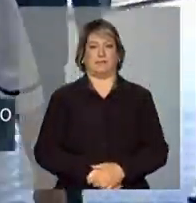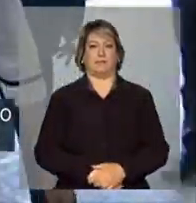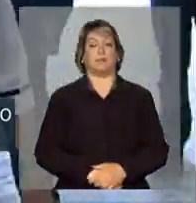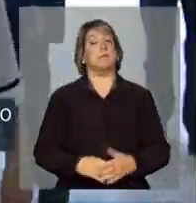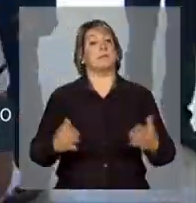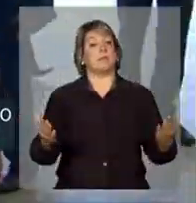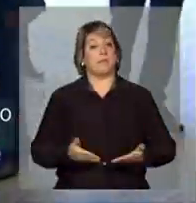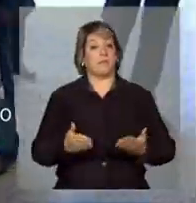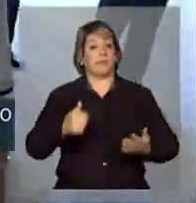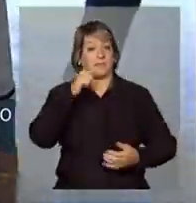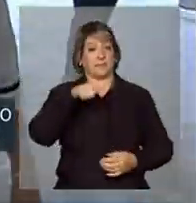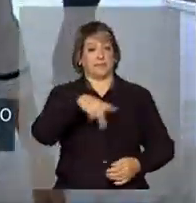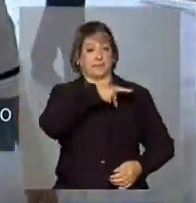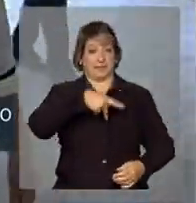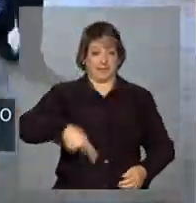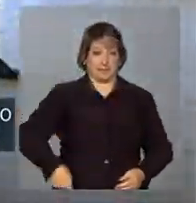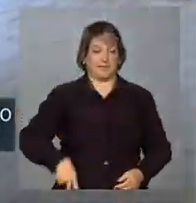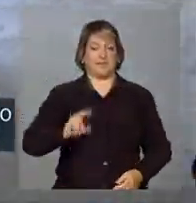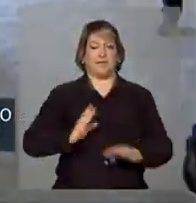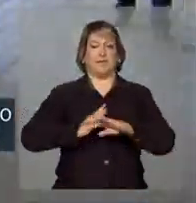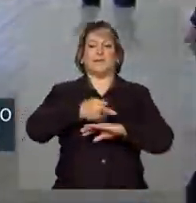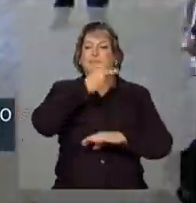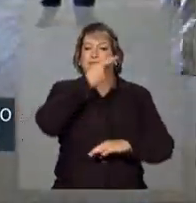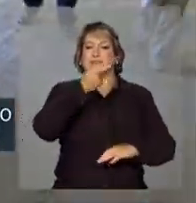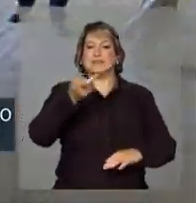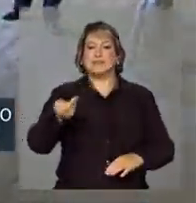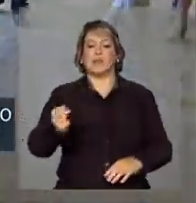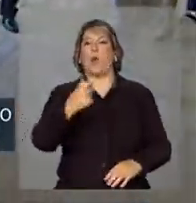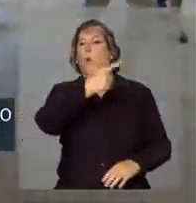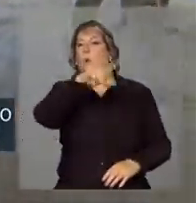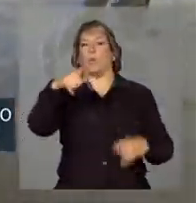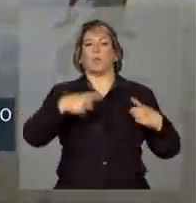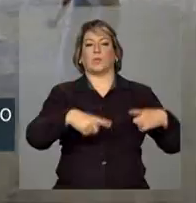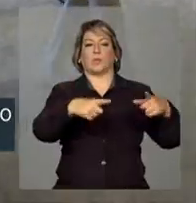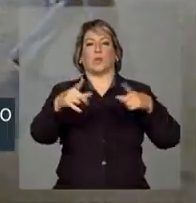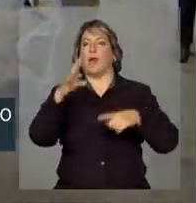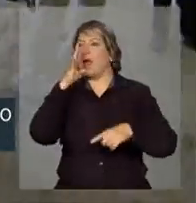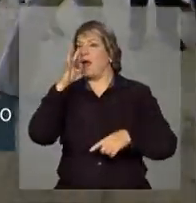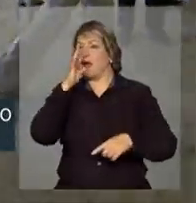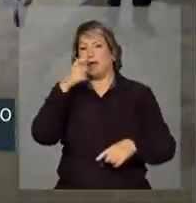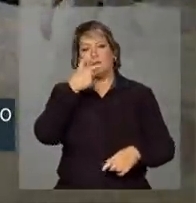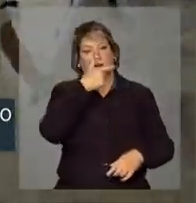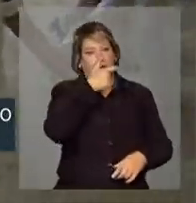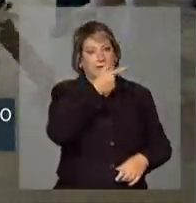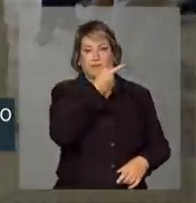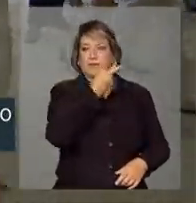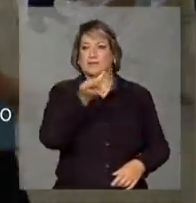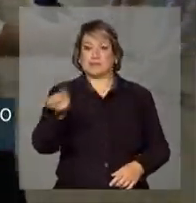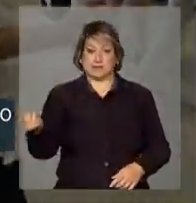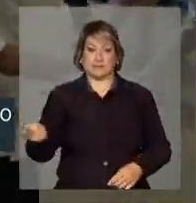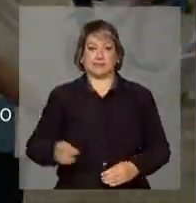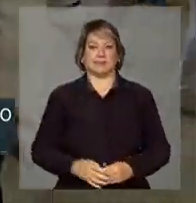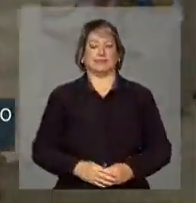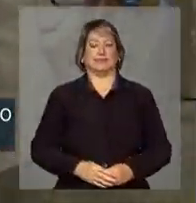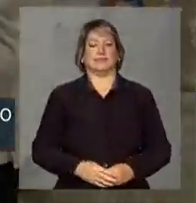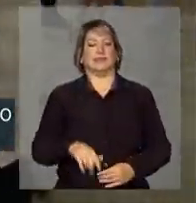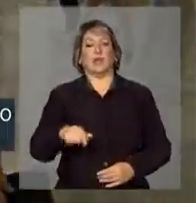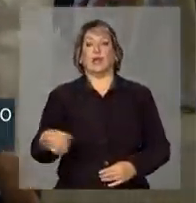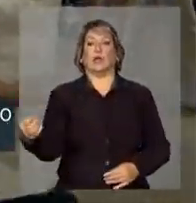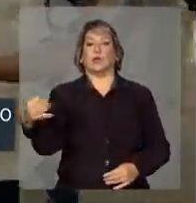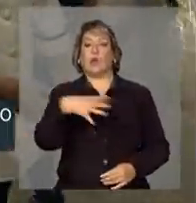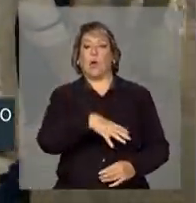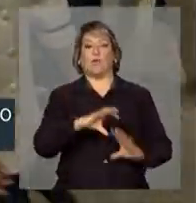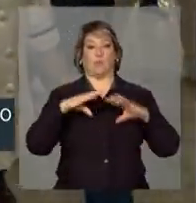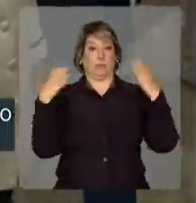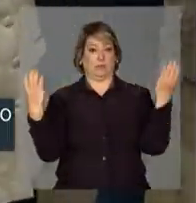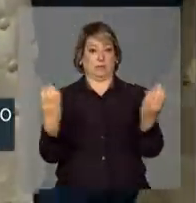Agora a presidenta vai visitar outras áreas desse estádio, dessa nova